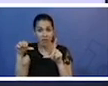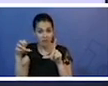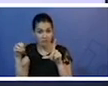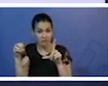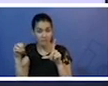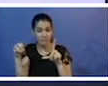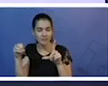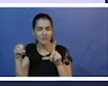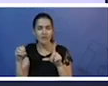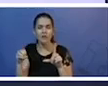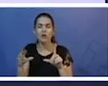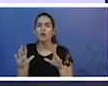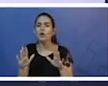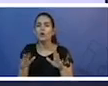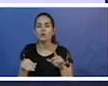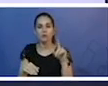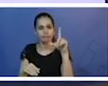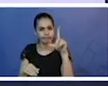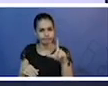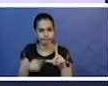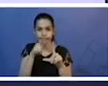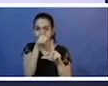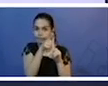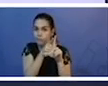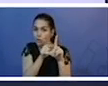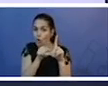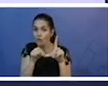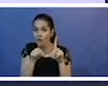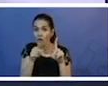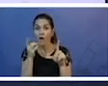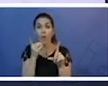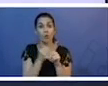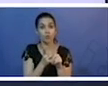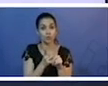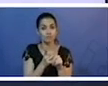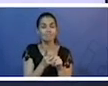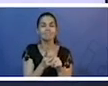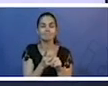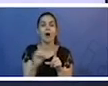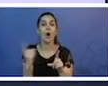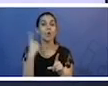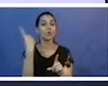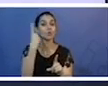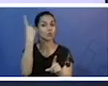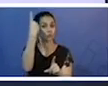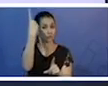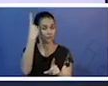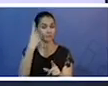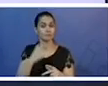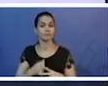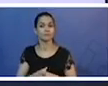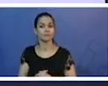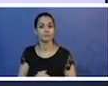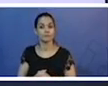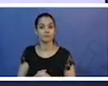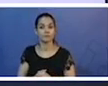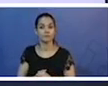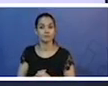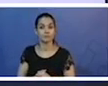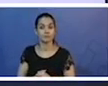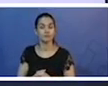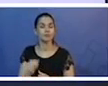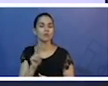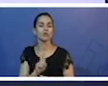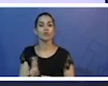Qual que é o lado que forma 90 graus com essa altura? Que é o 90 graus está aqui, então eu vou